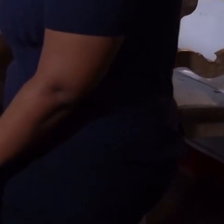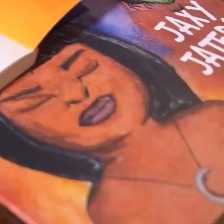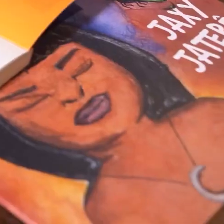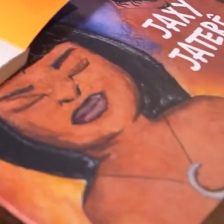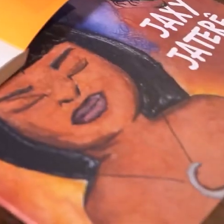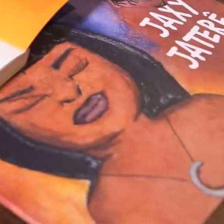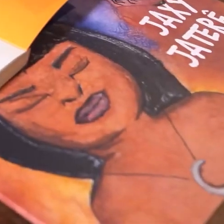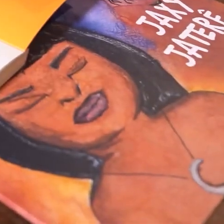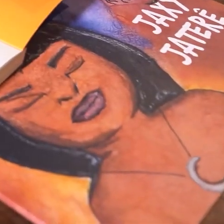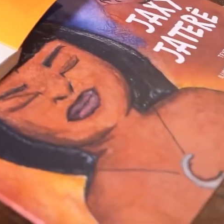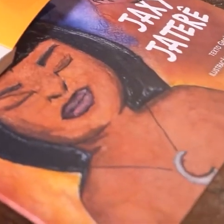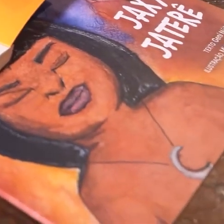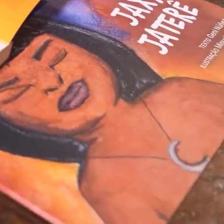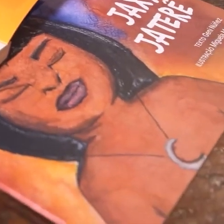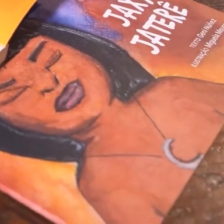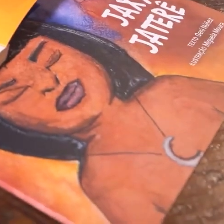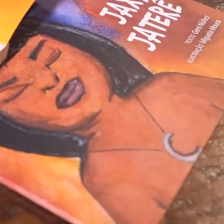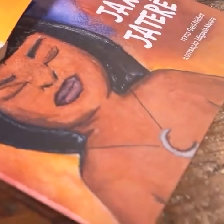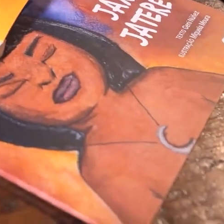Geni autografa um livro.